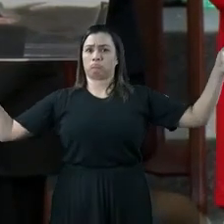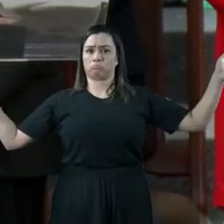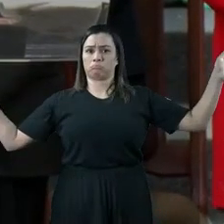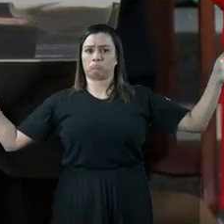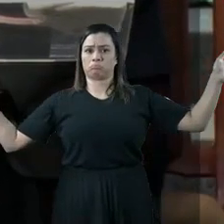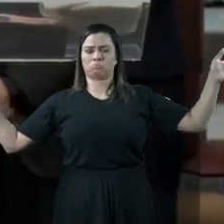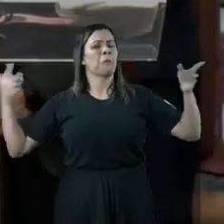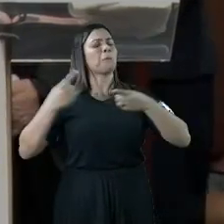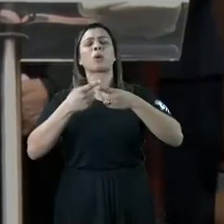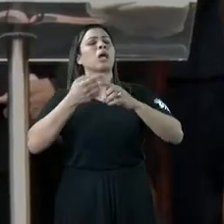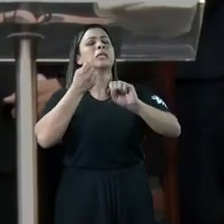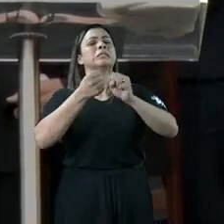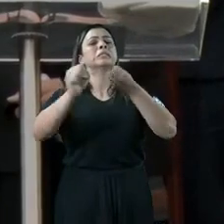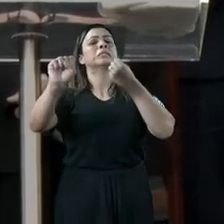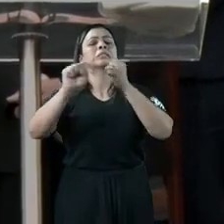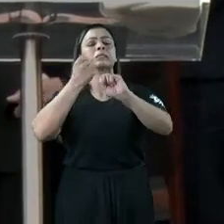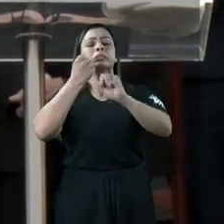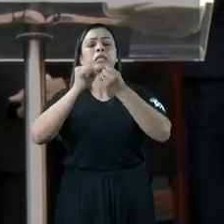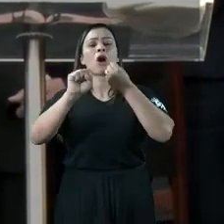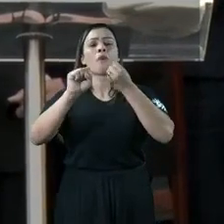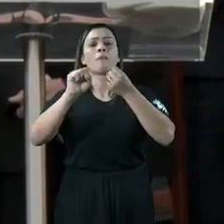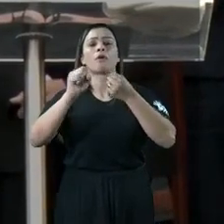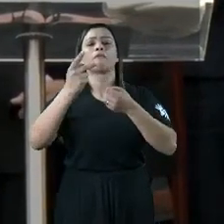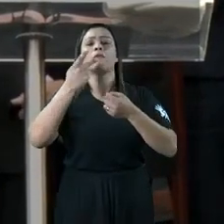por que é que o salmista diz: abra assim?